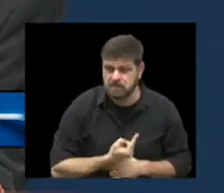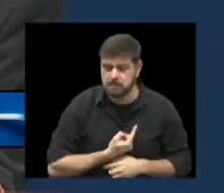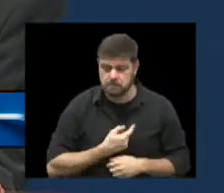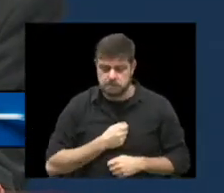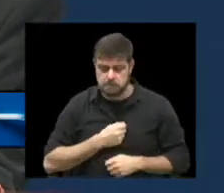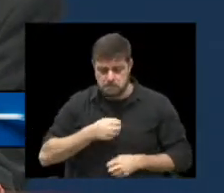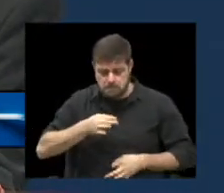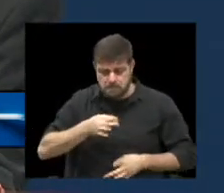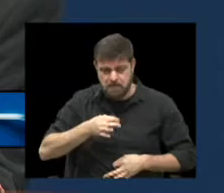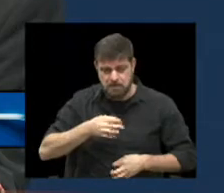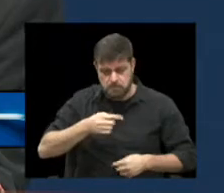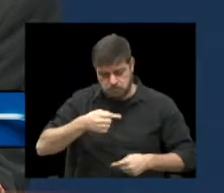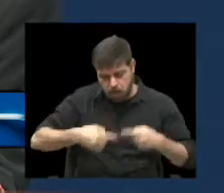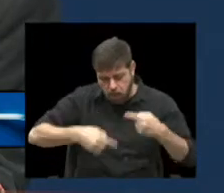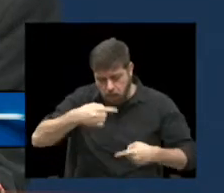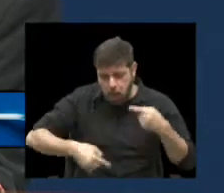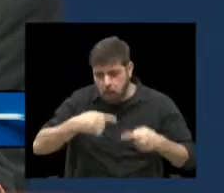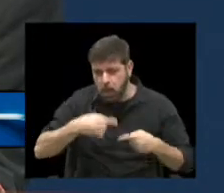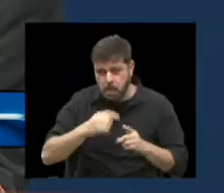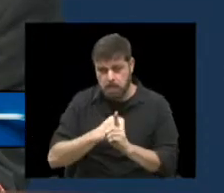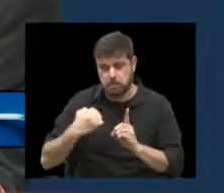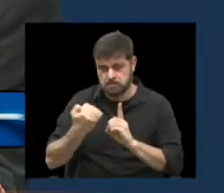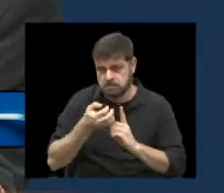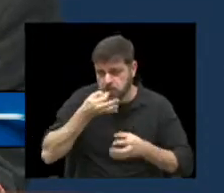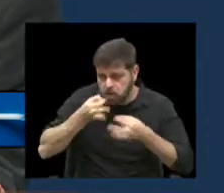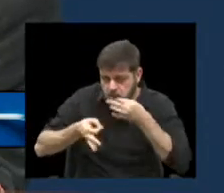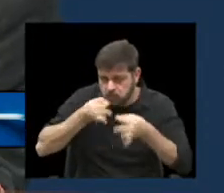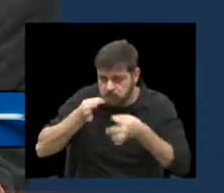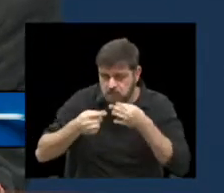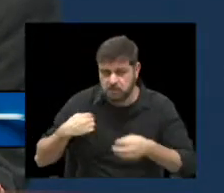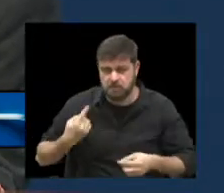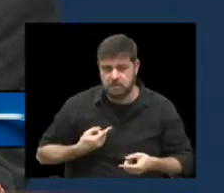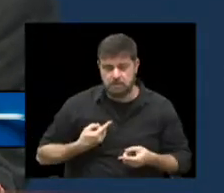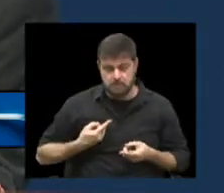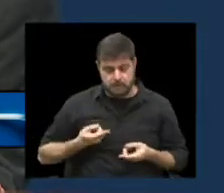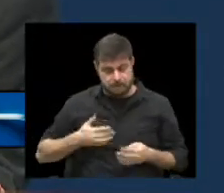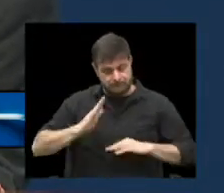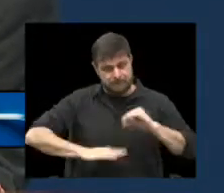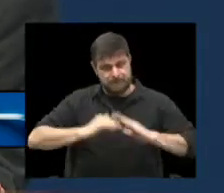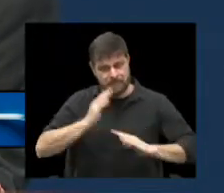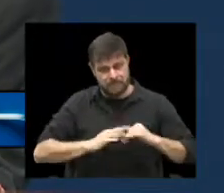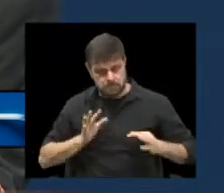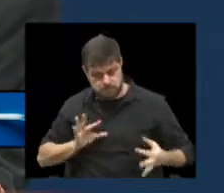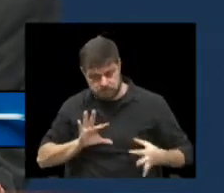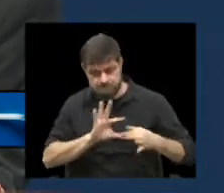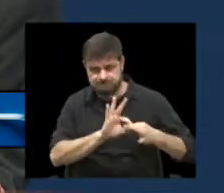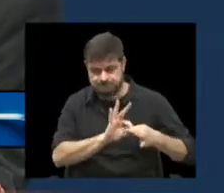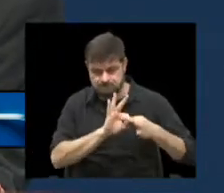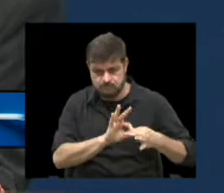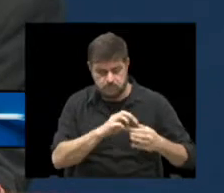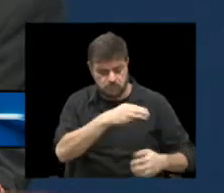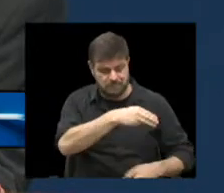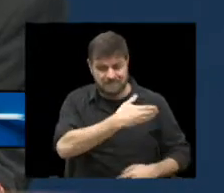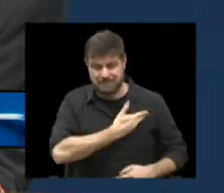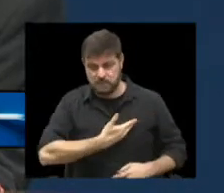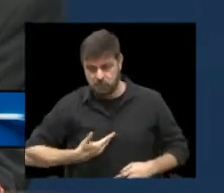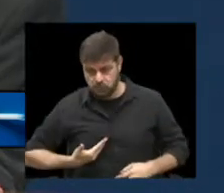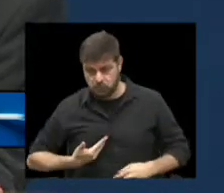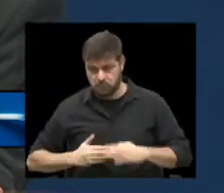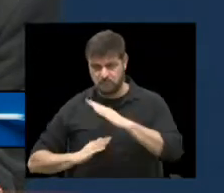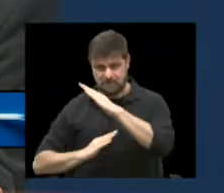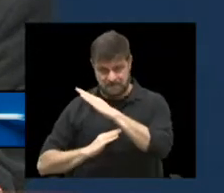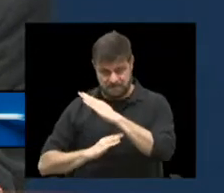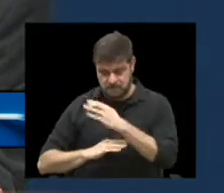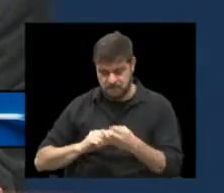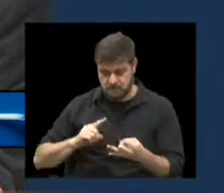social. Importante, então, dizer, é uma atividade conjunta do Ministério Público, da Câmara